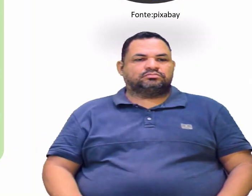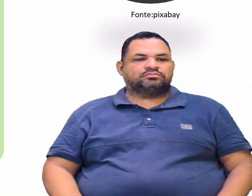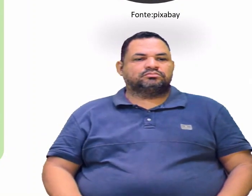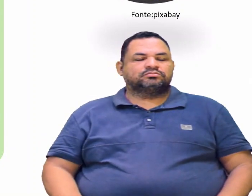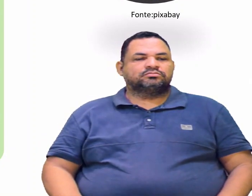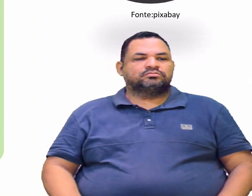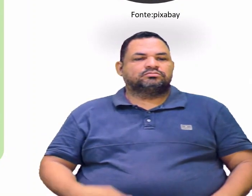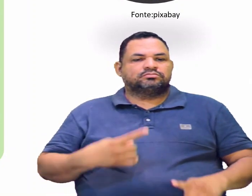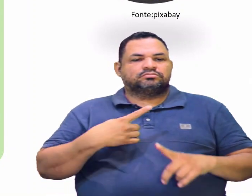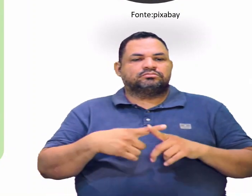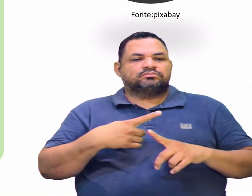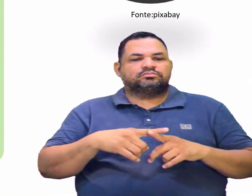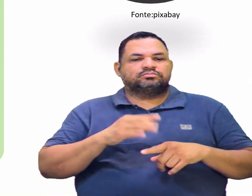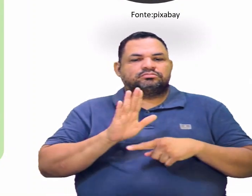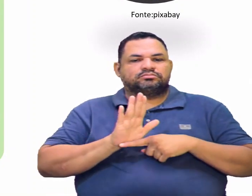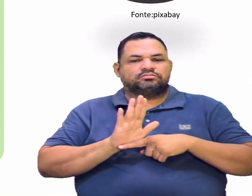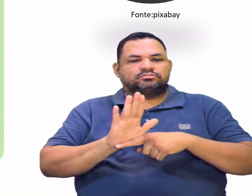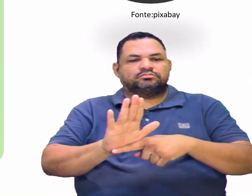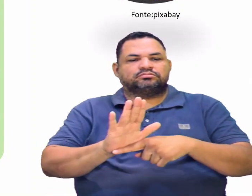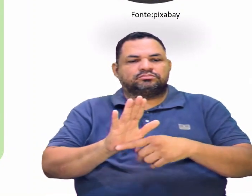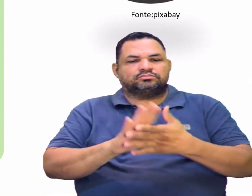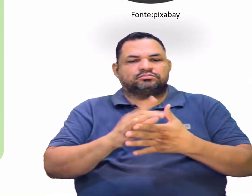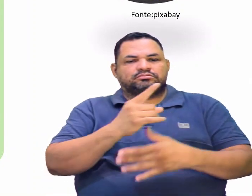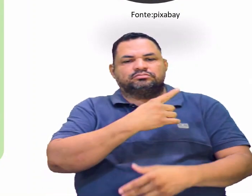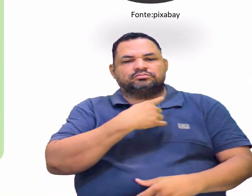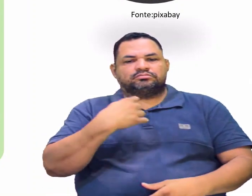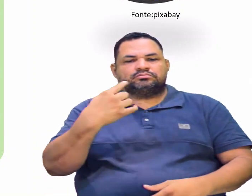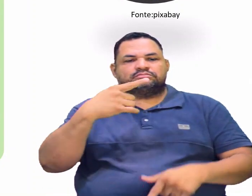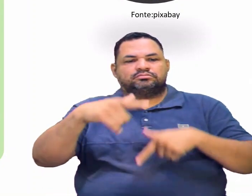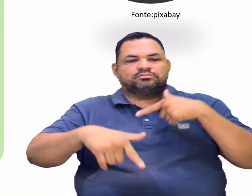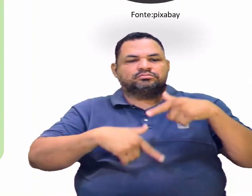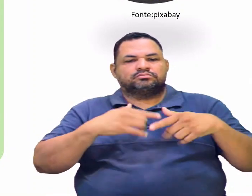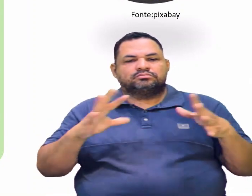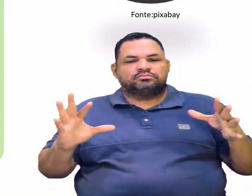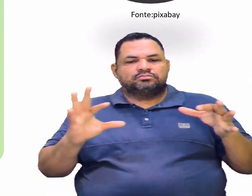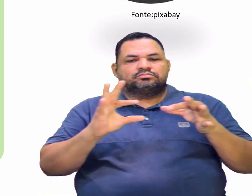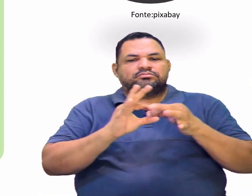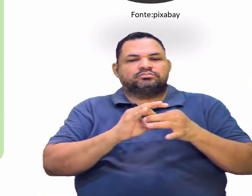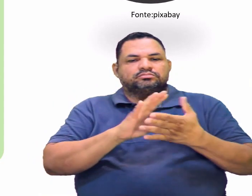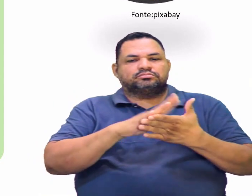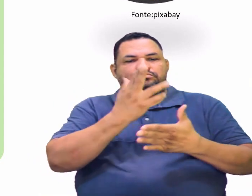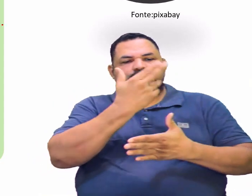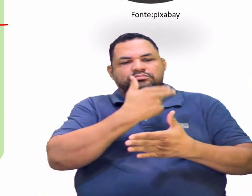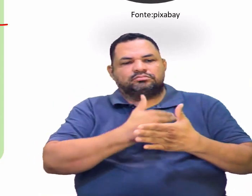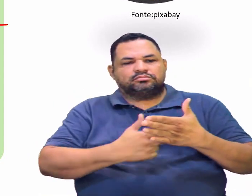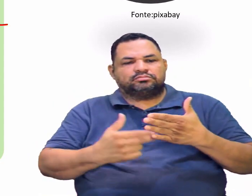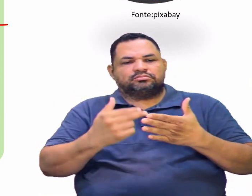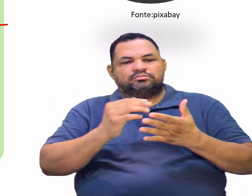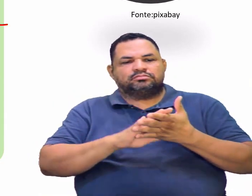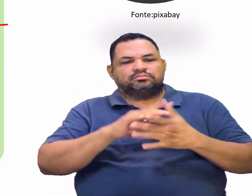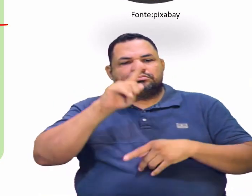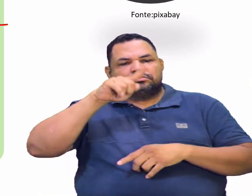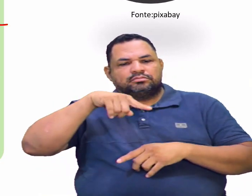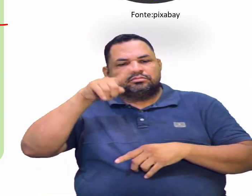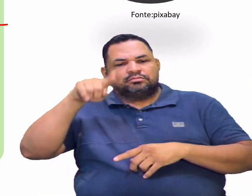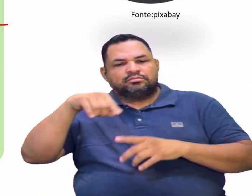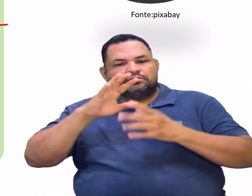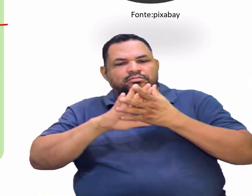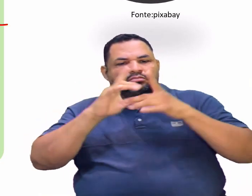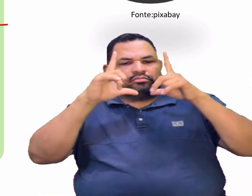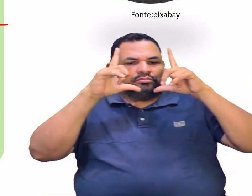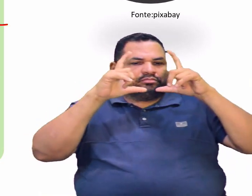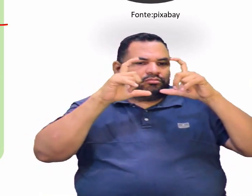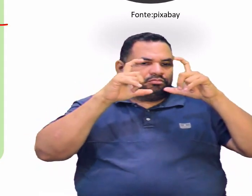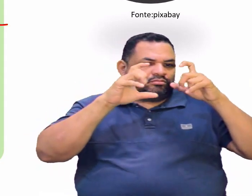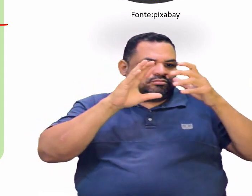é porque contribui para as novas atividades ligadas às artes, como designers,